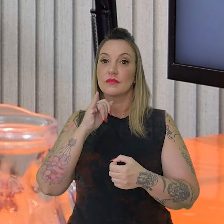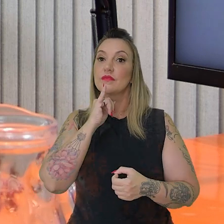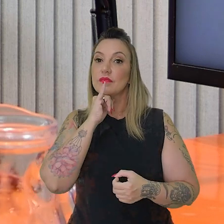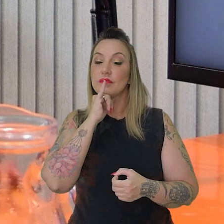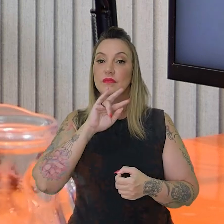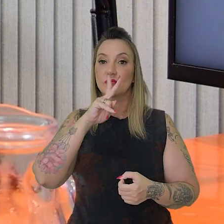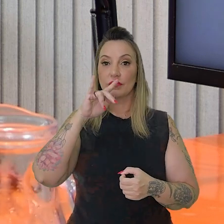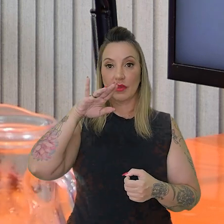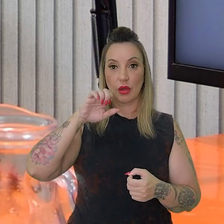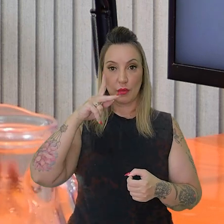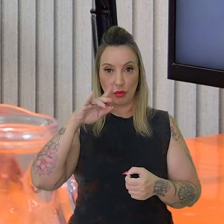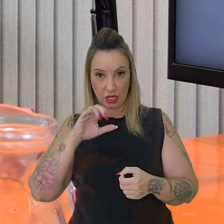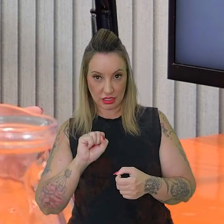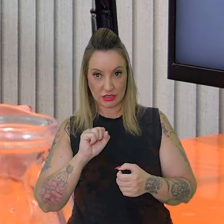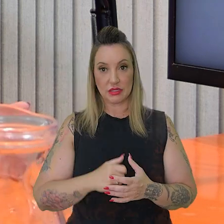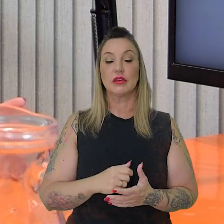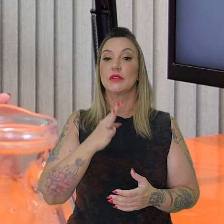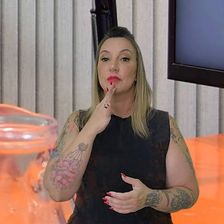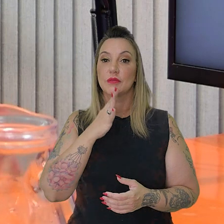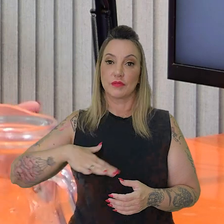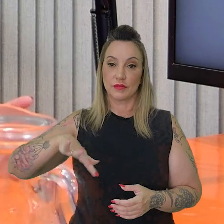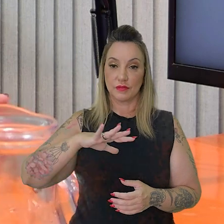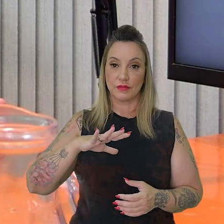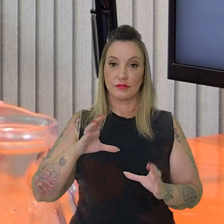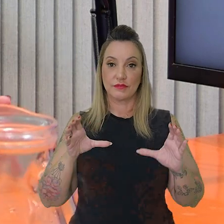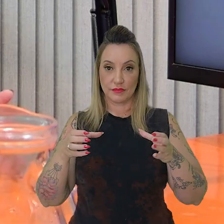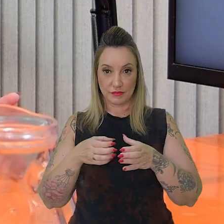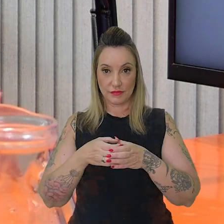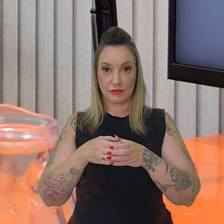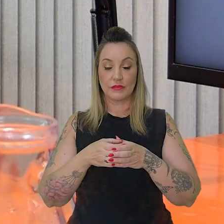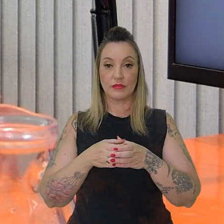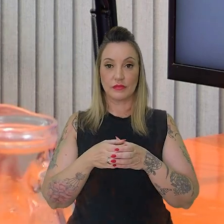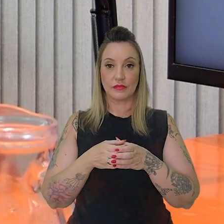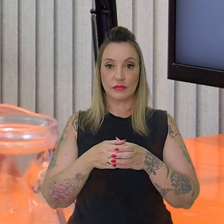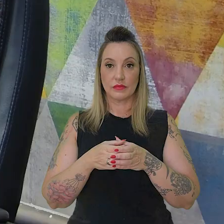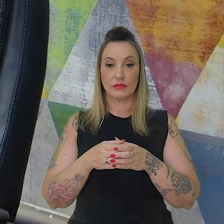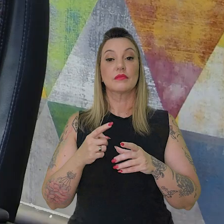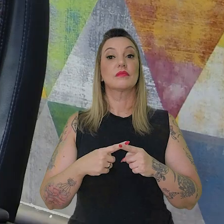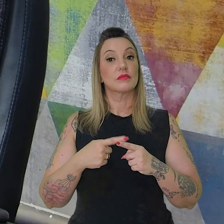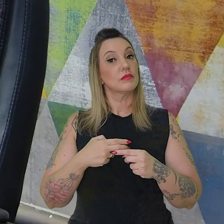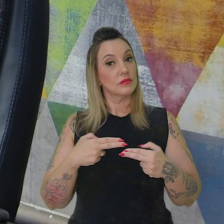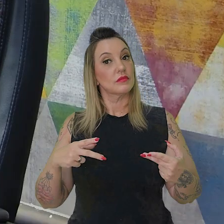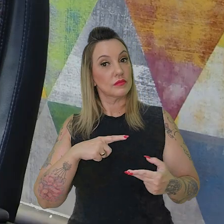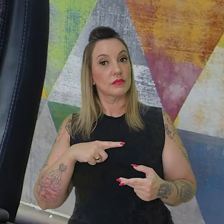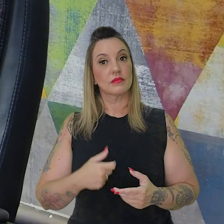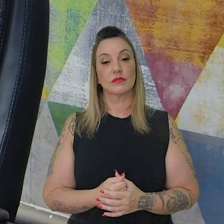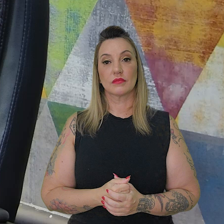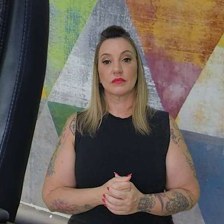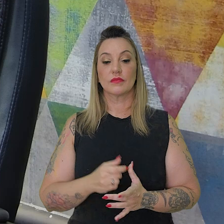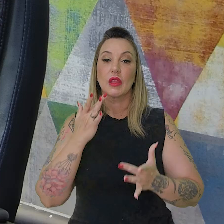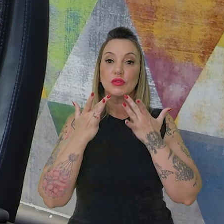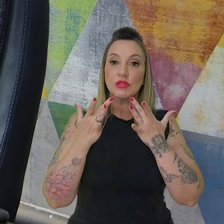Heliópolis conheci aquela cidade chamada de bairro de né de comunidade Pois é e tem muita coisa tem o